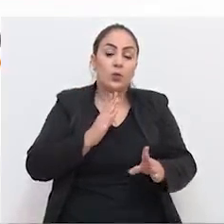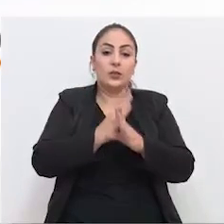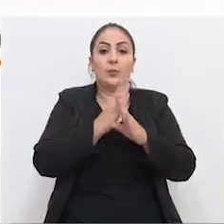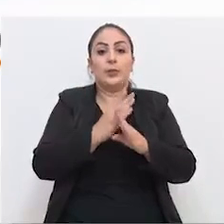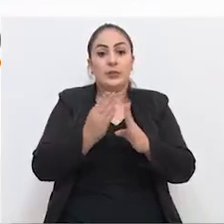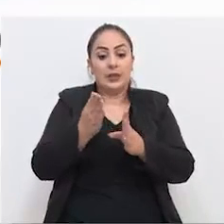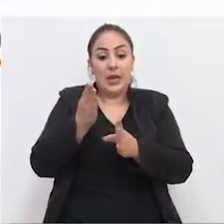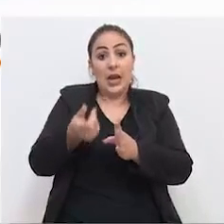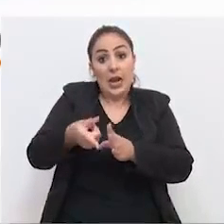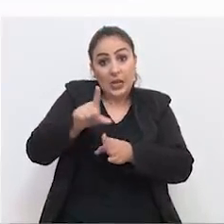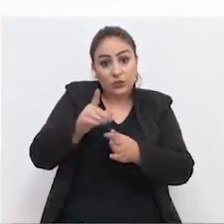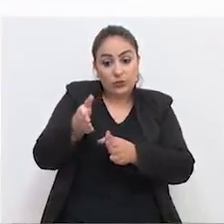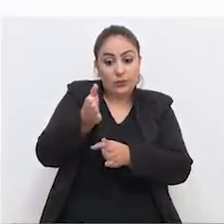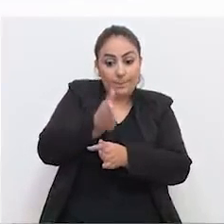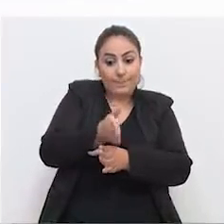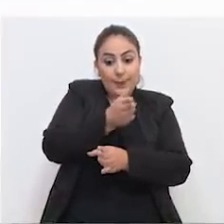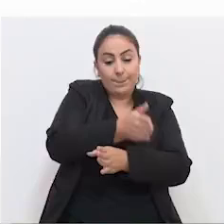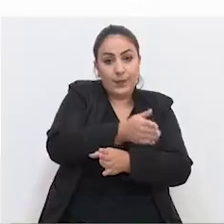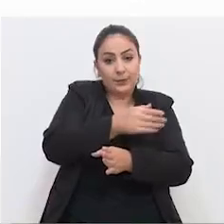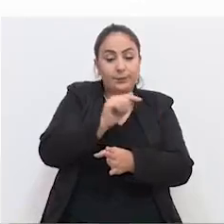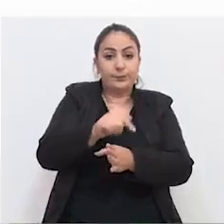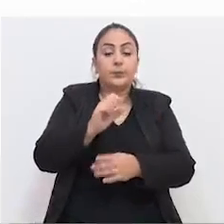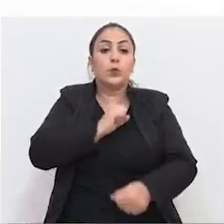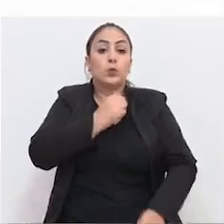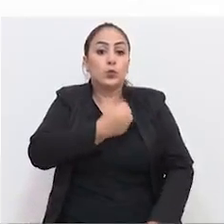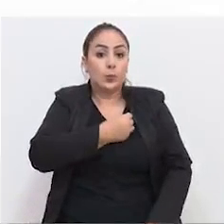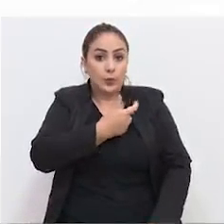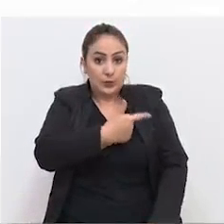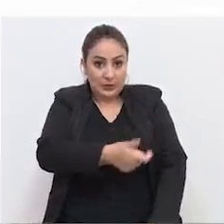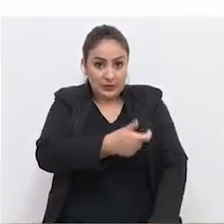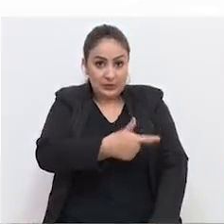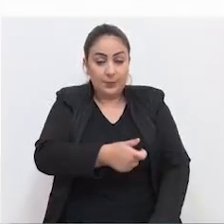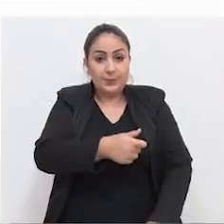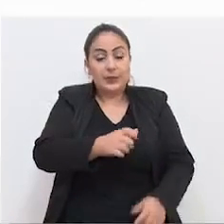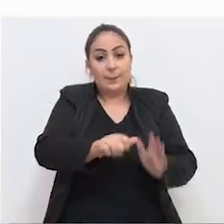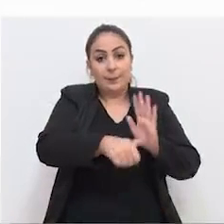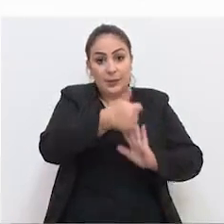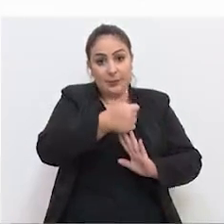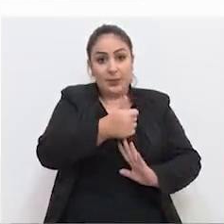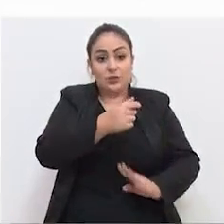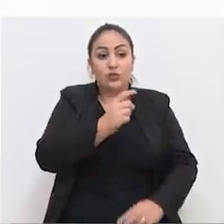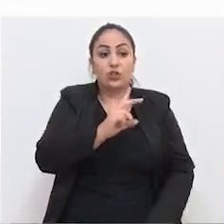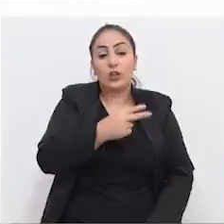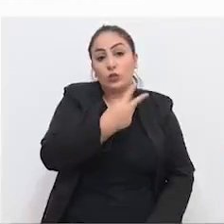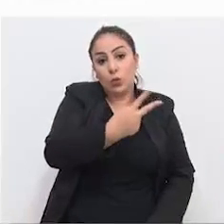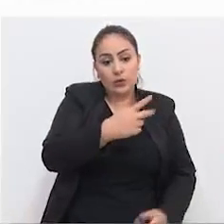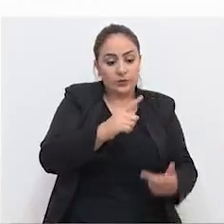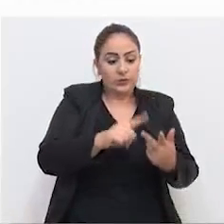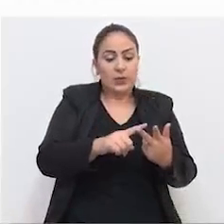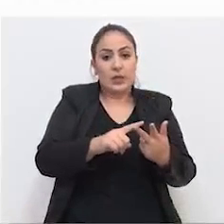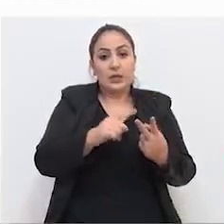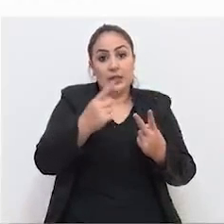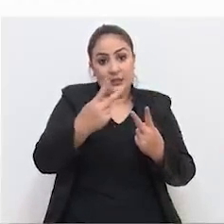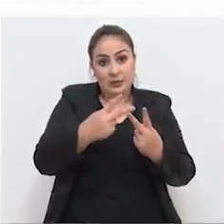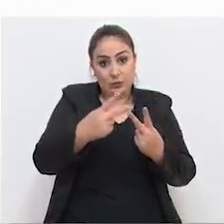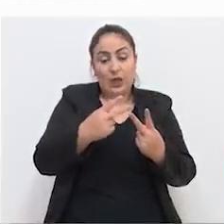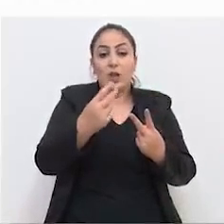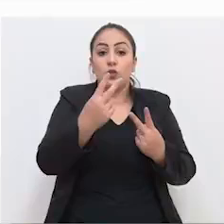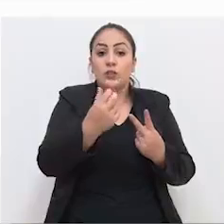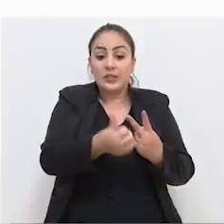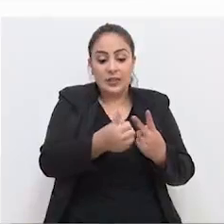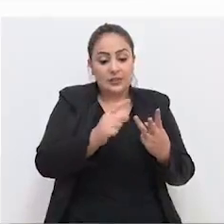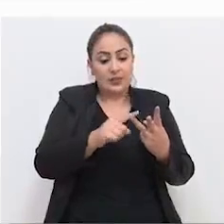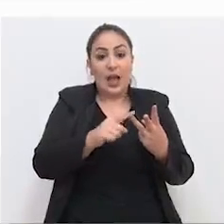encontramos nas fases anteriores, então, o número de testes positivos na primeira fase tinha sido 2, depois 6,